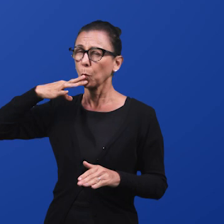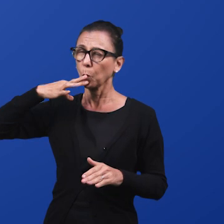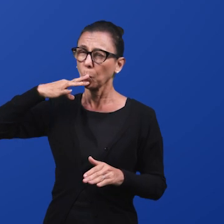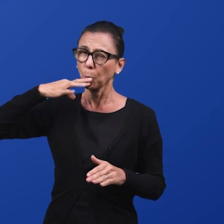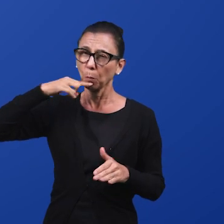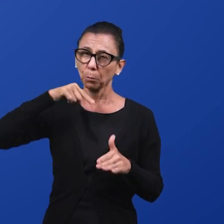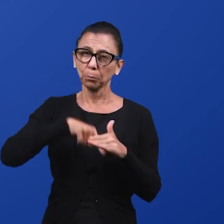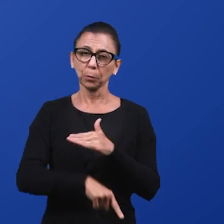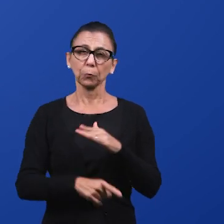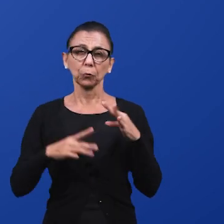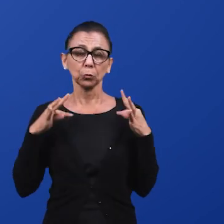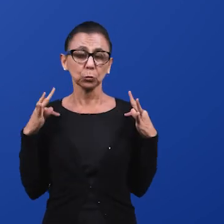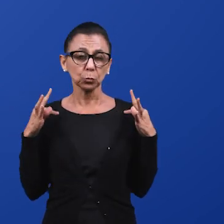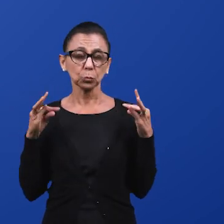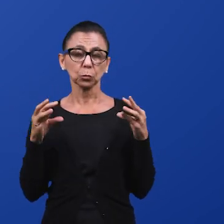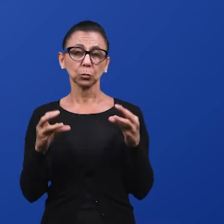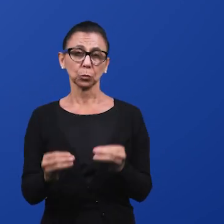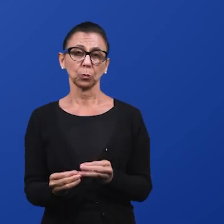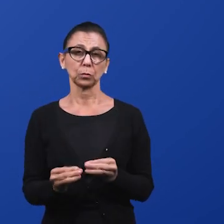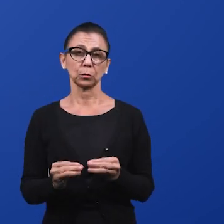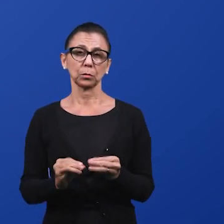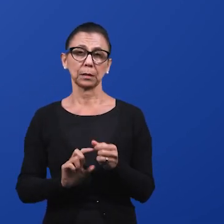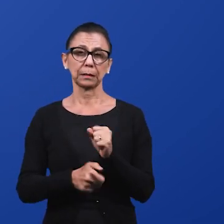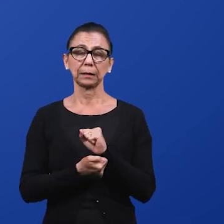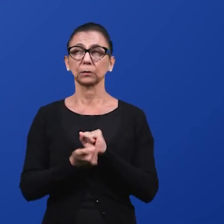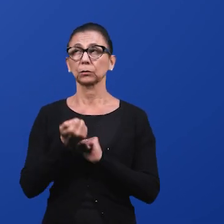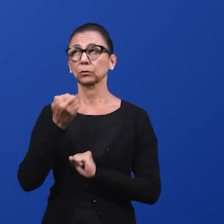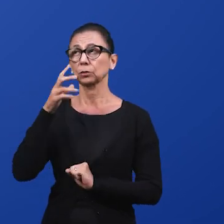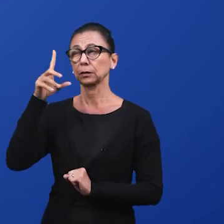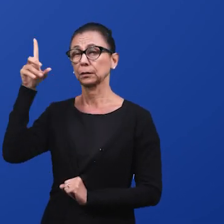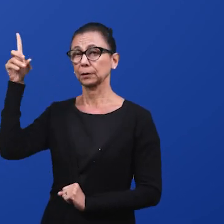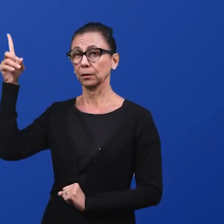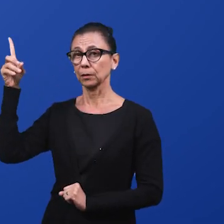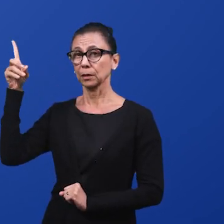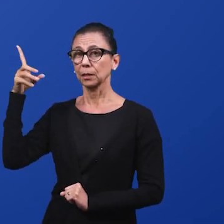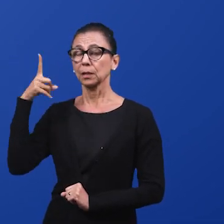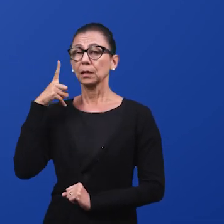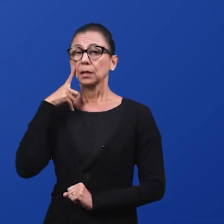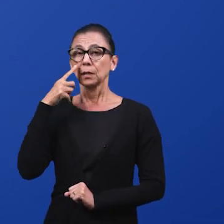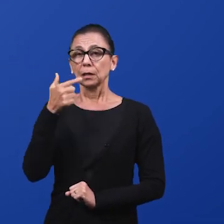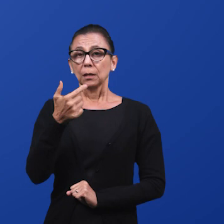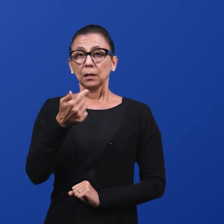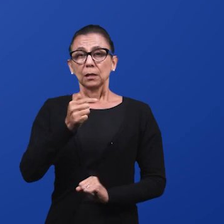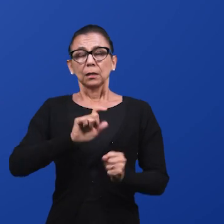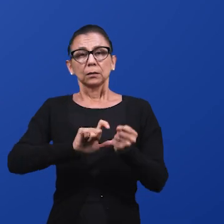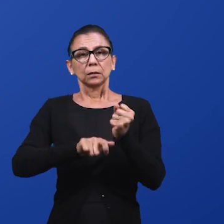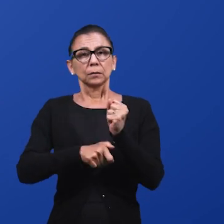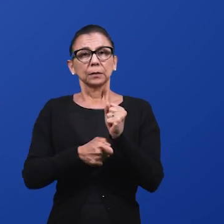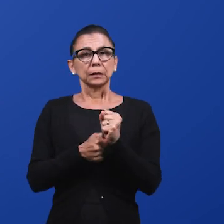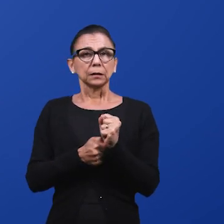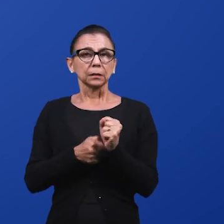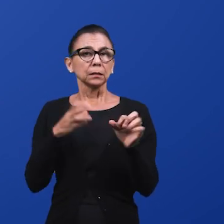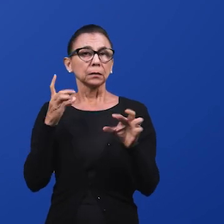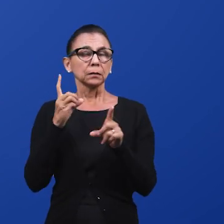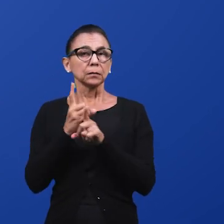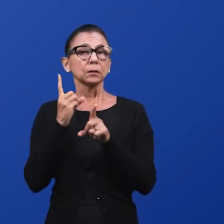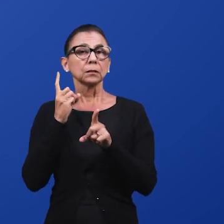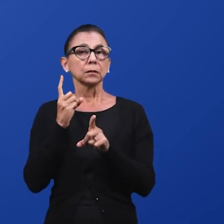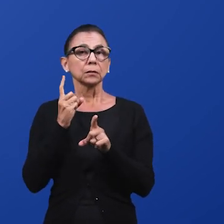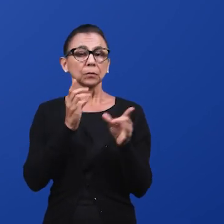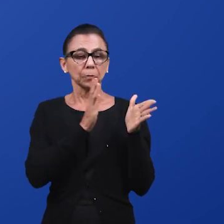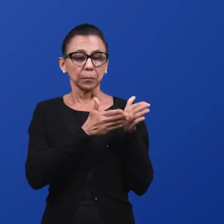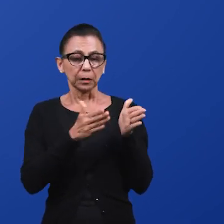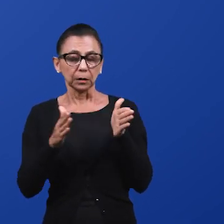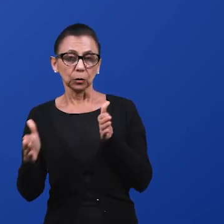penetra todas as coisas, ainda as profundezas de Deus. E vemos 7 mistérios que são